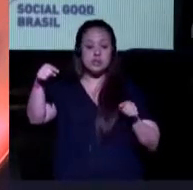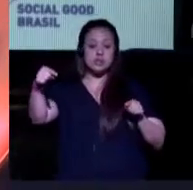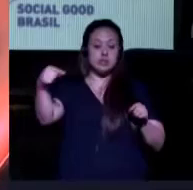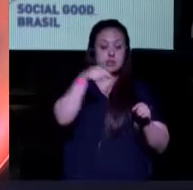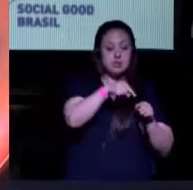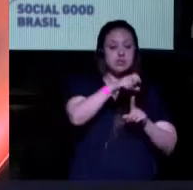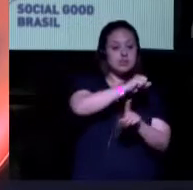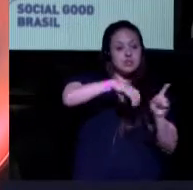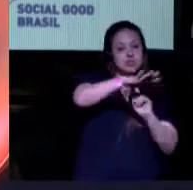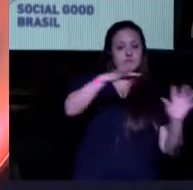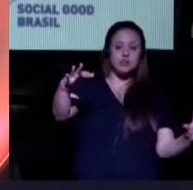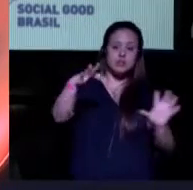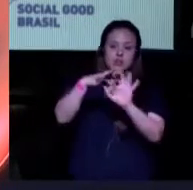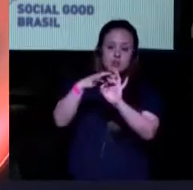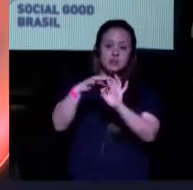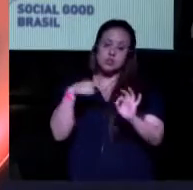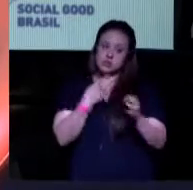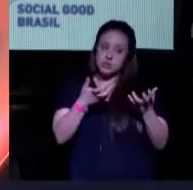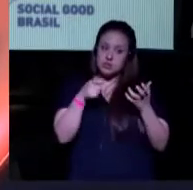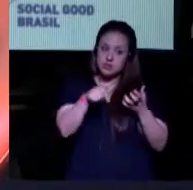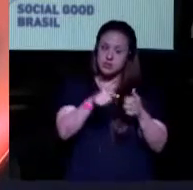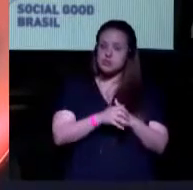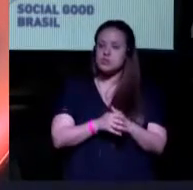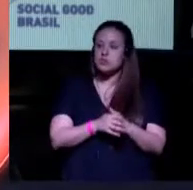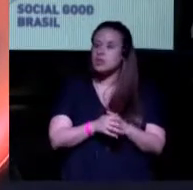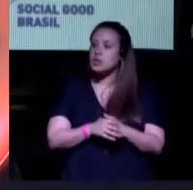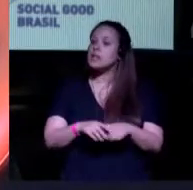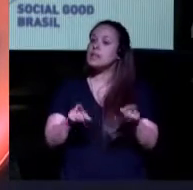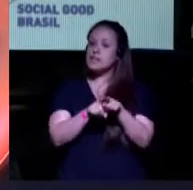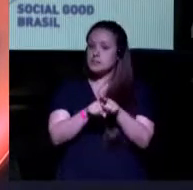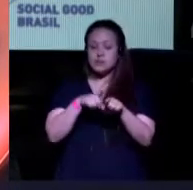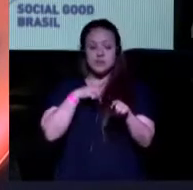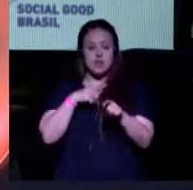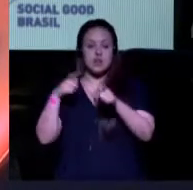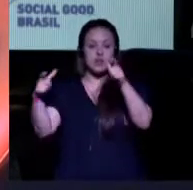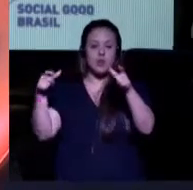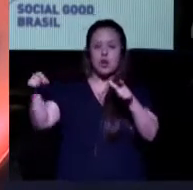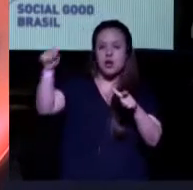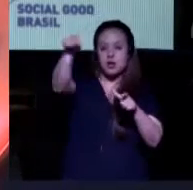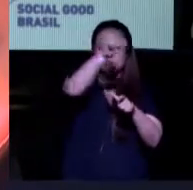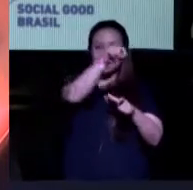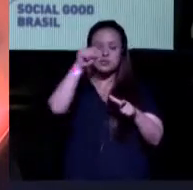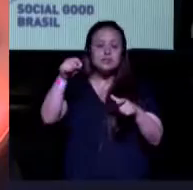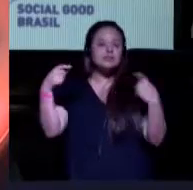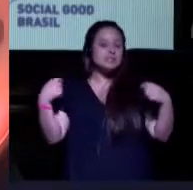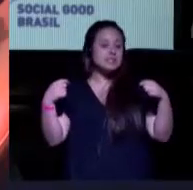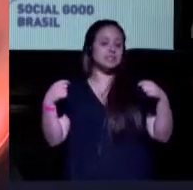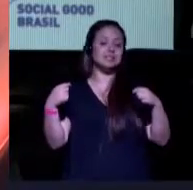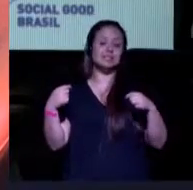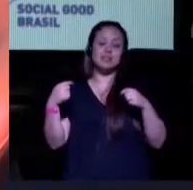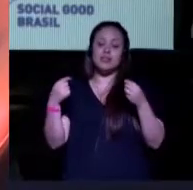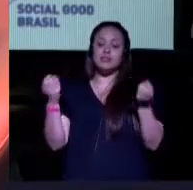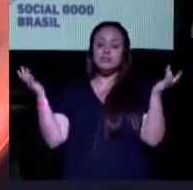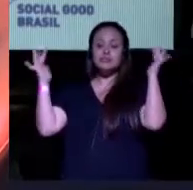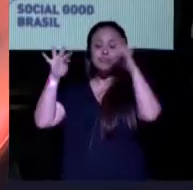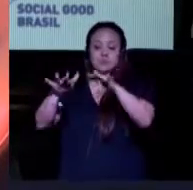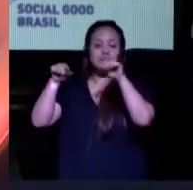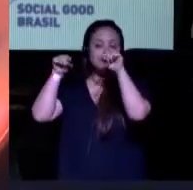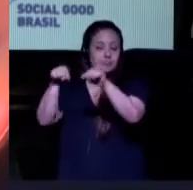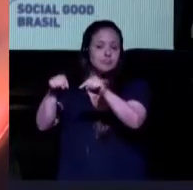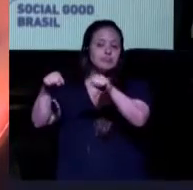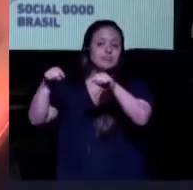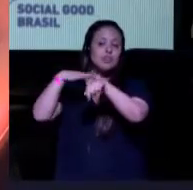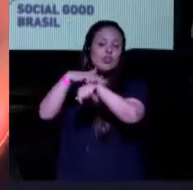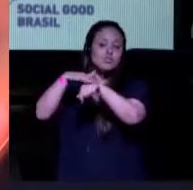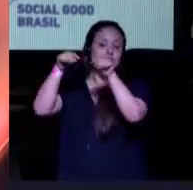queremos e tem alguns poucos lugares entre essas conversas podem acontecer porque a maior parte de nós nós ficamos